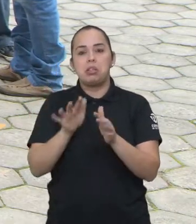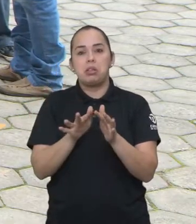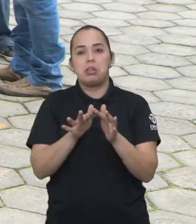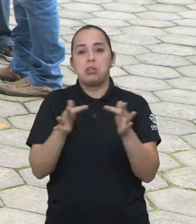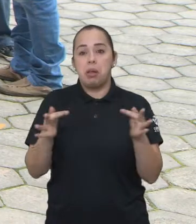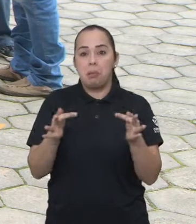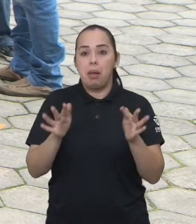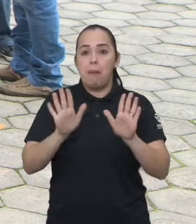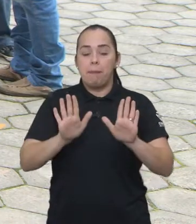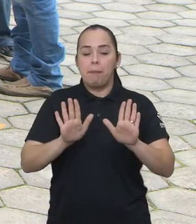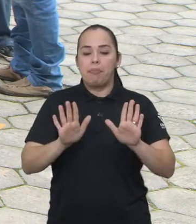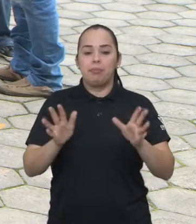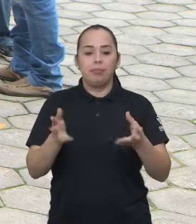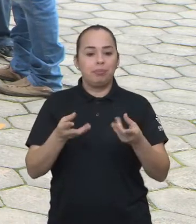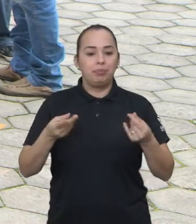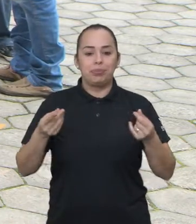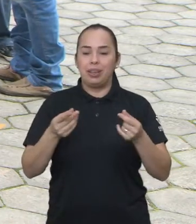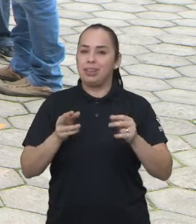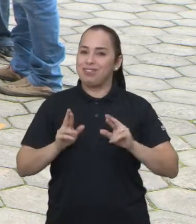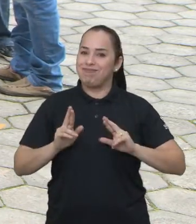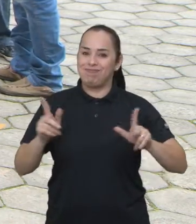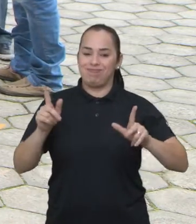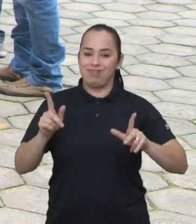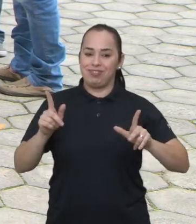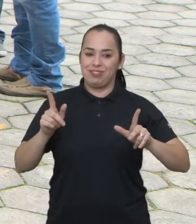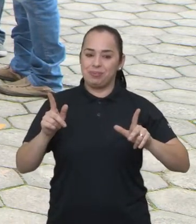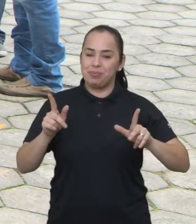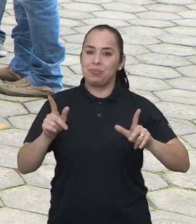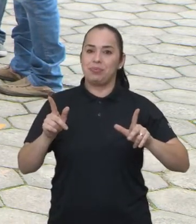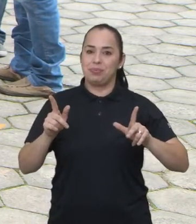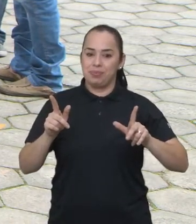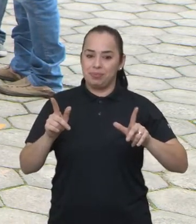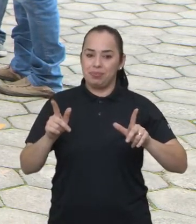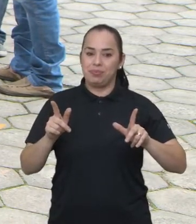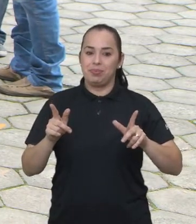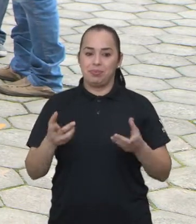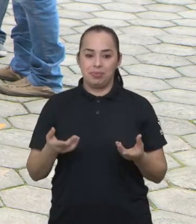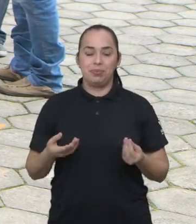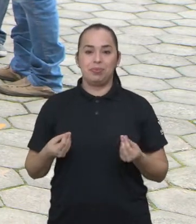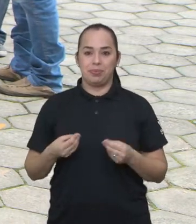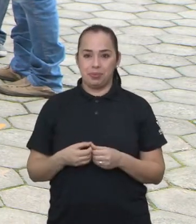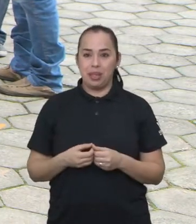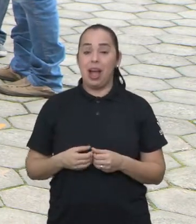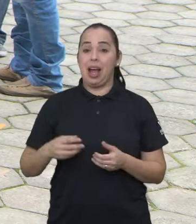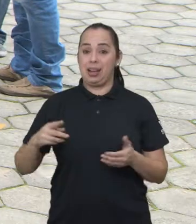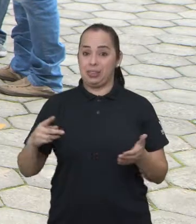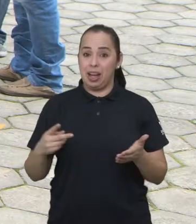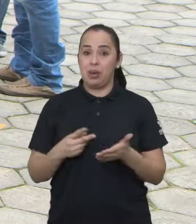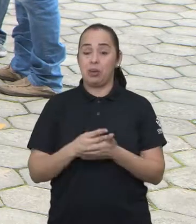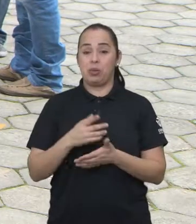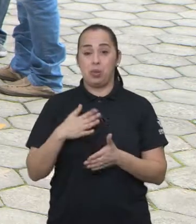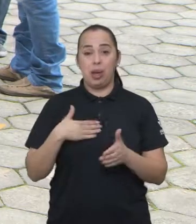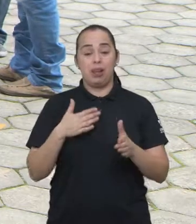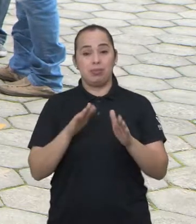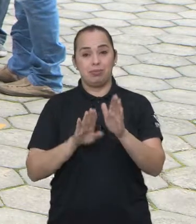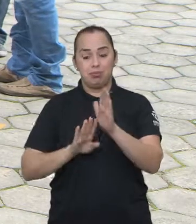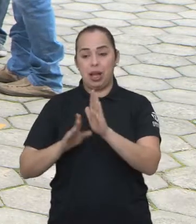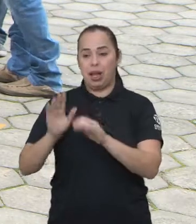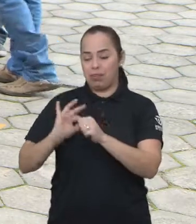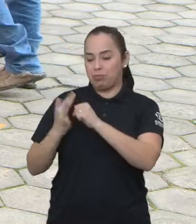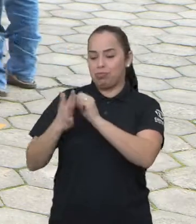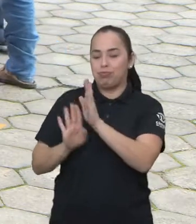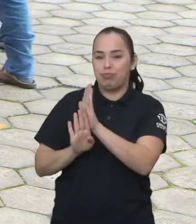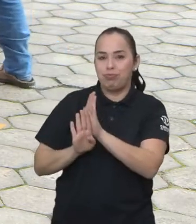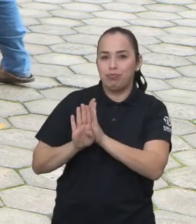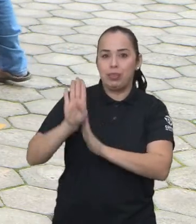pequeno para pouca gente mas bem diferente que a gente pensava a coisa a coisa cresceu